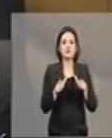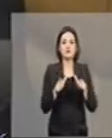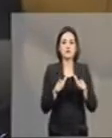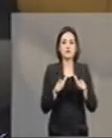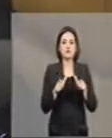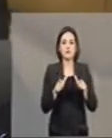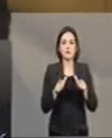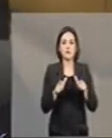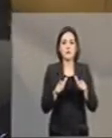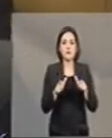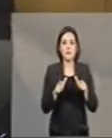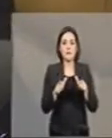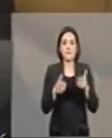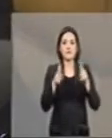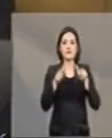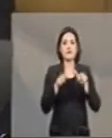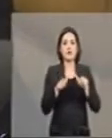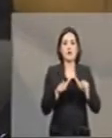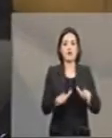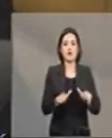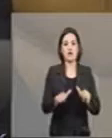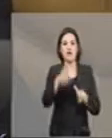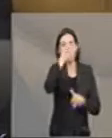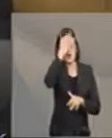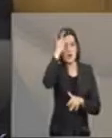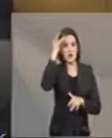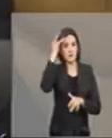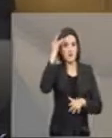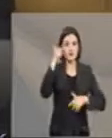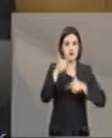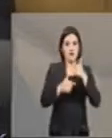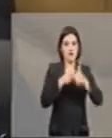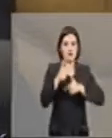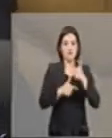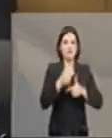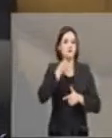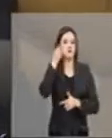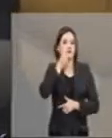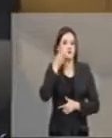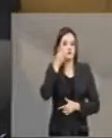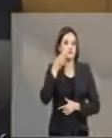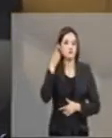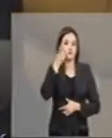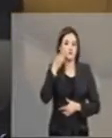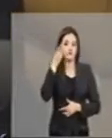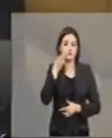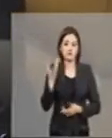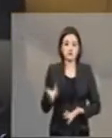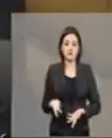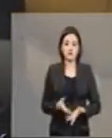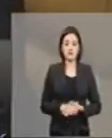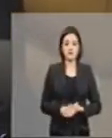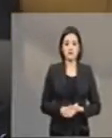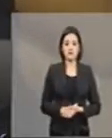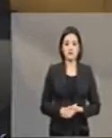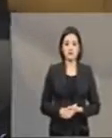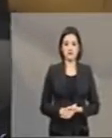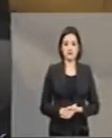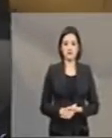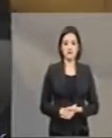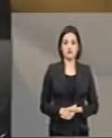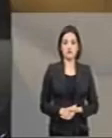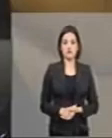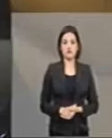onde aquela autoridade exerce a sua função. Pode ser até, digamos, no Palácio